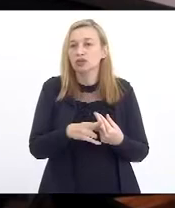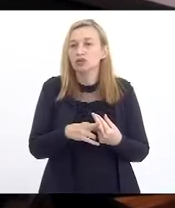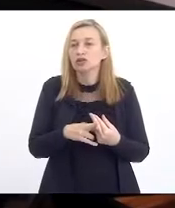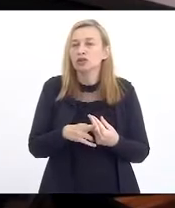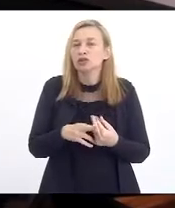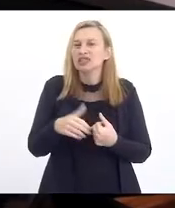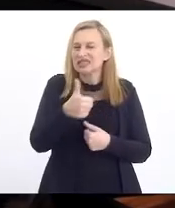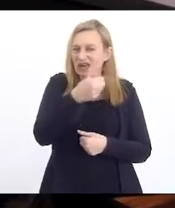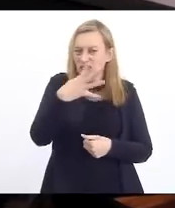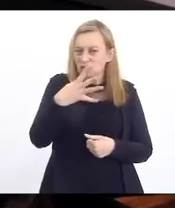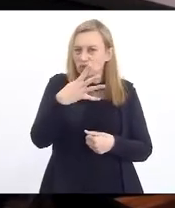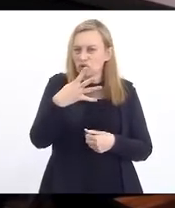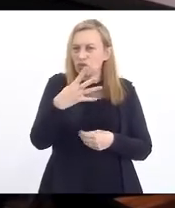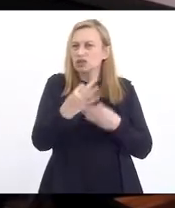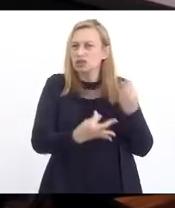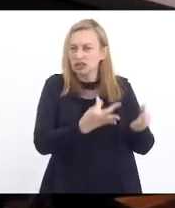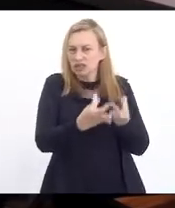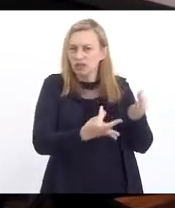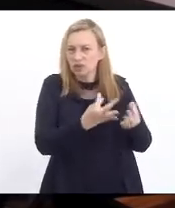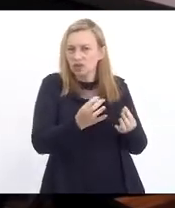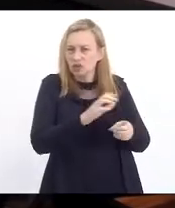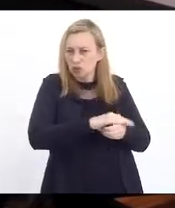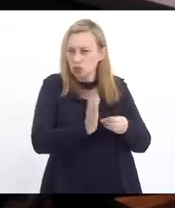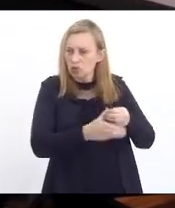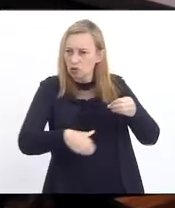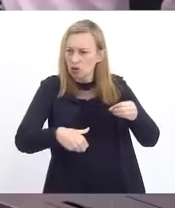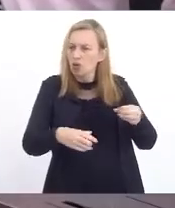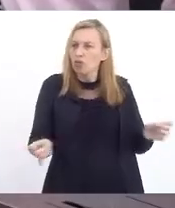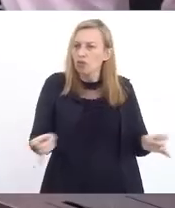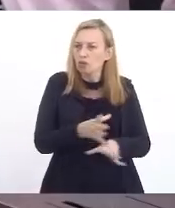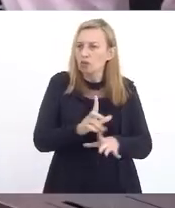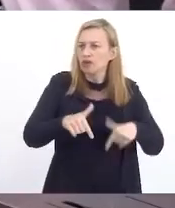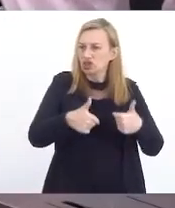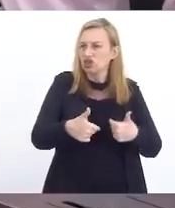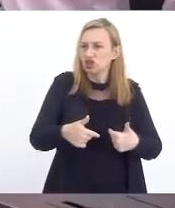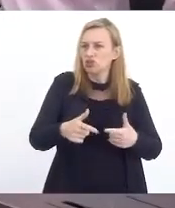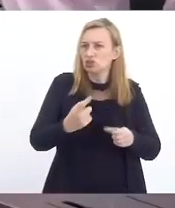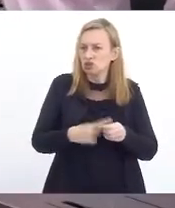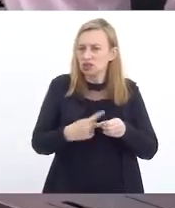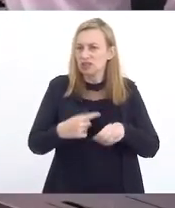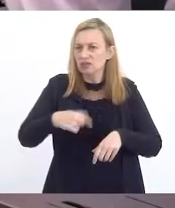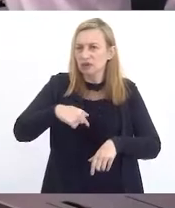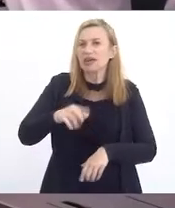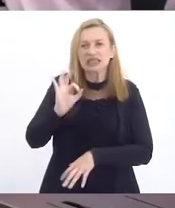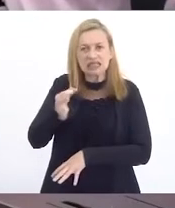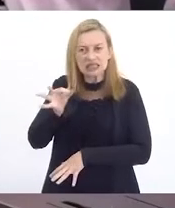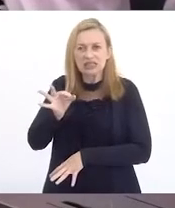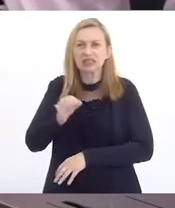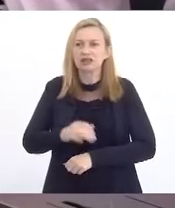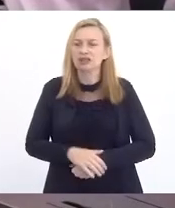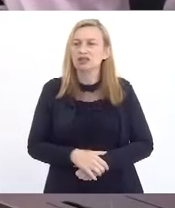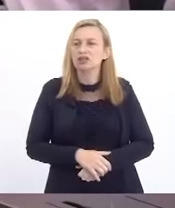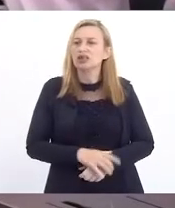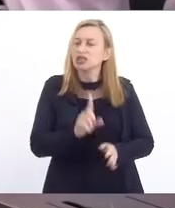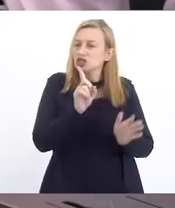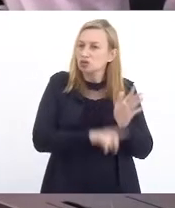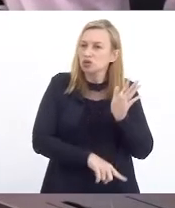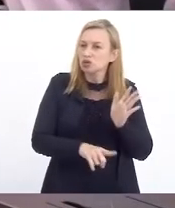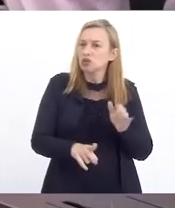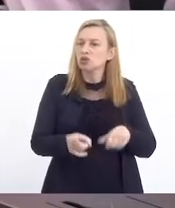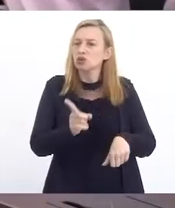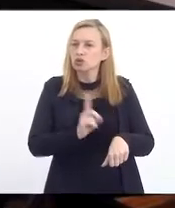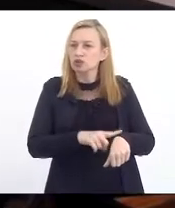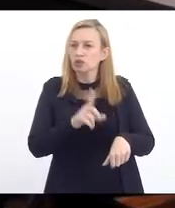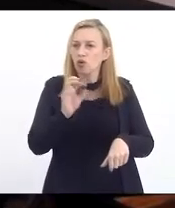14 estações também de esgoto que já estão prontas para serem operadas no município de Queimados. Exatamente. Isso? O quanto que isso contribuiria, reduziria a carga